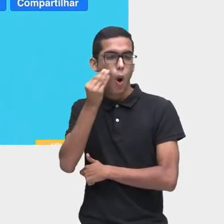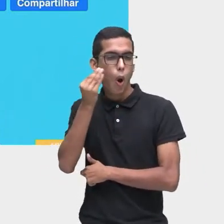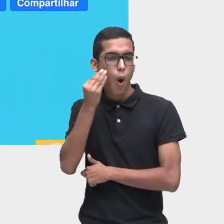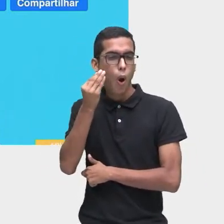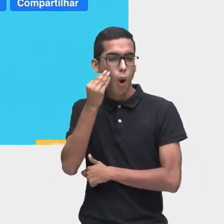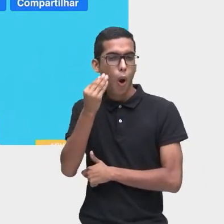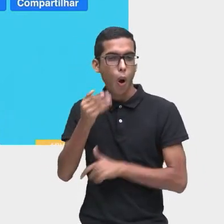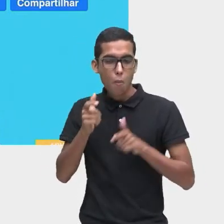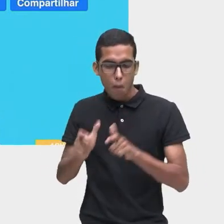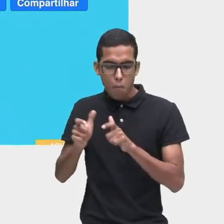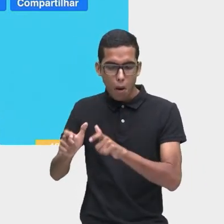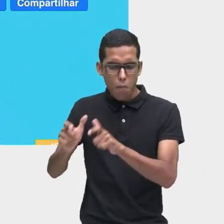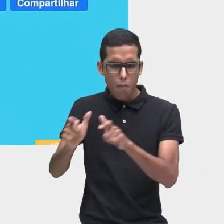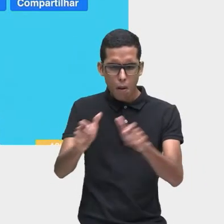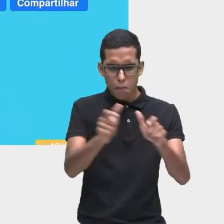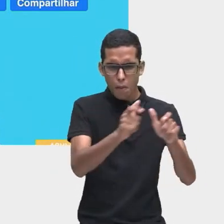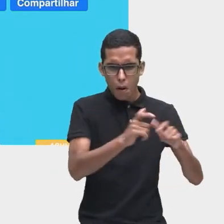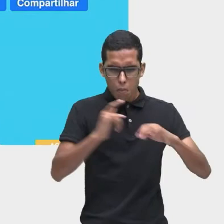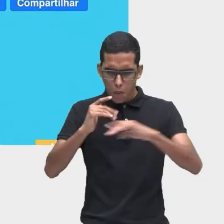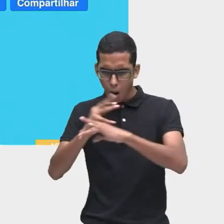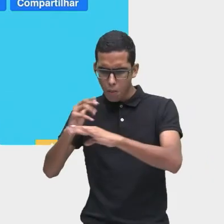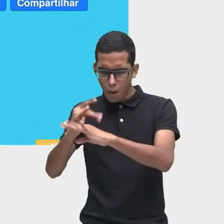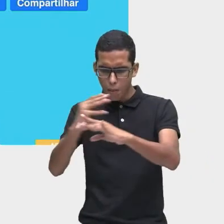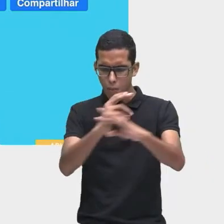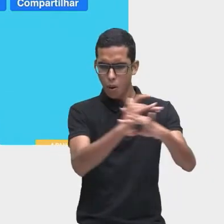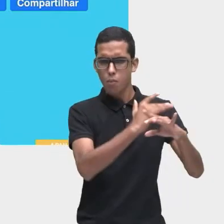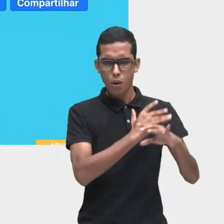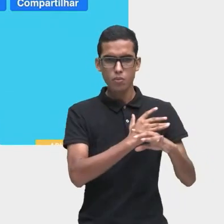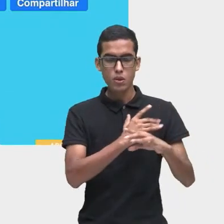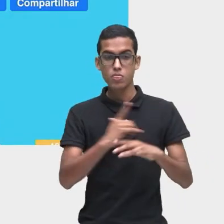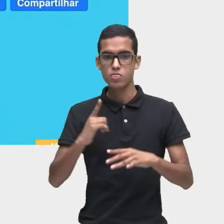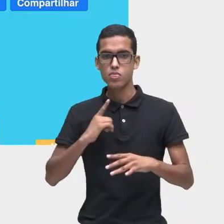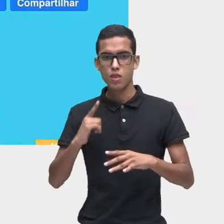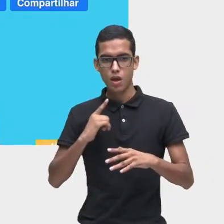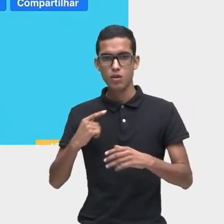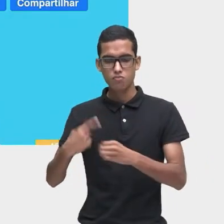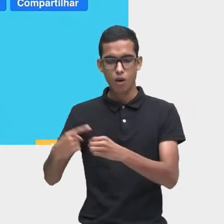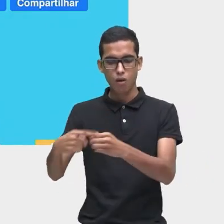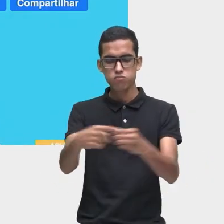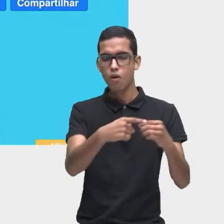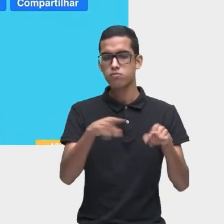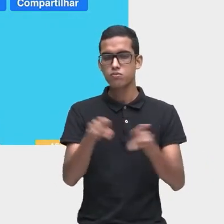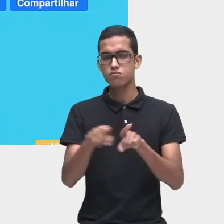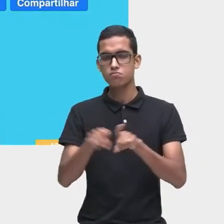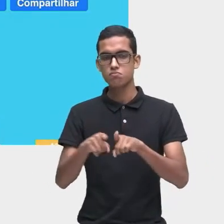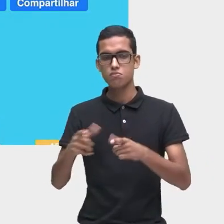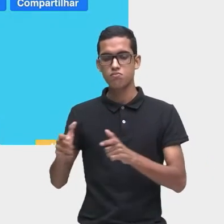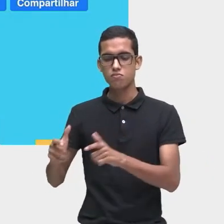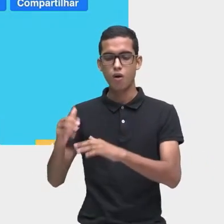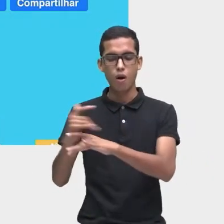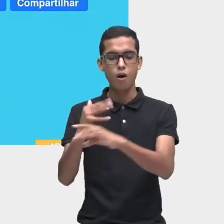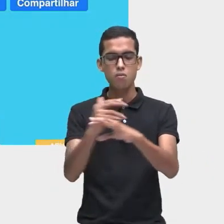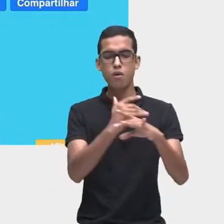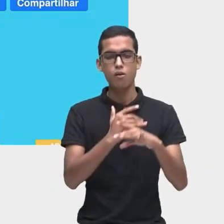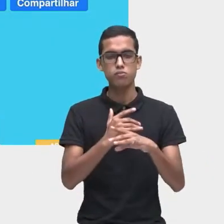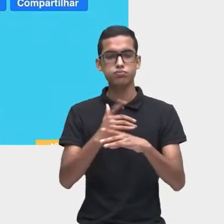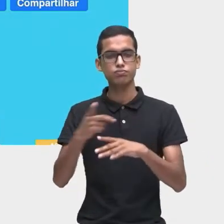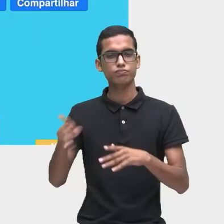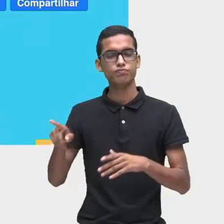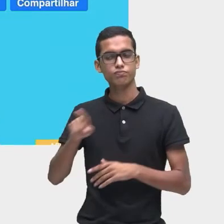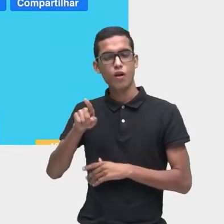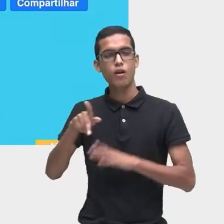no entorno. Você consegue observar? Pois é, nós temos muitas cidades no entorno da capital São Paulo que formam aí a